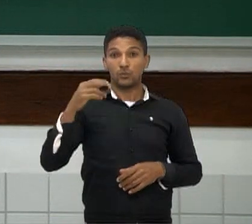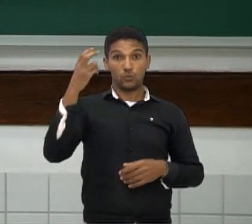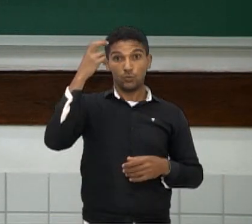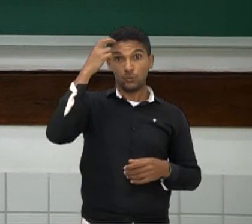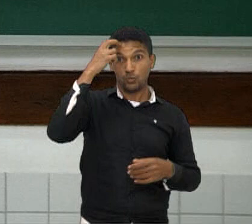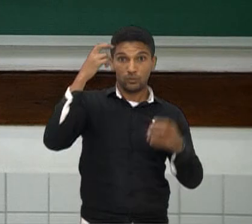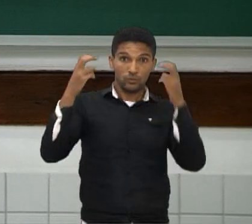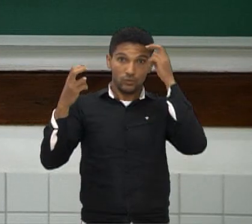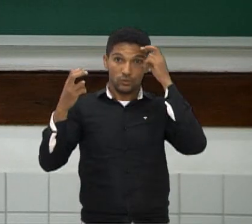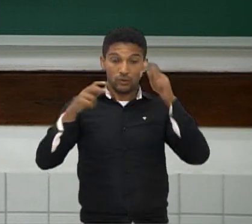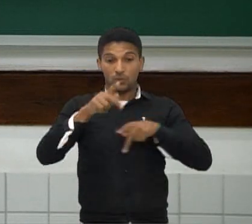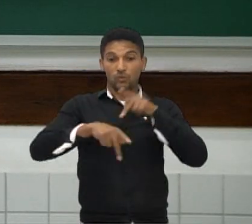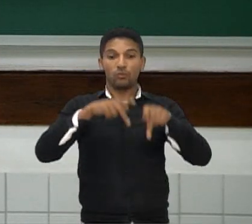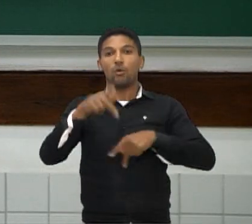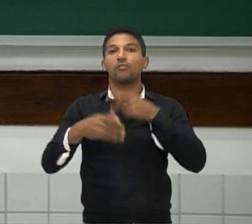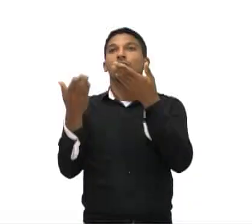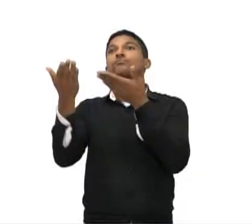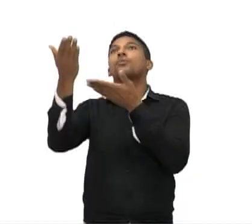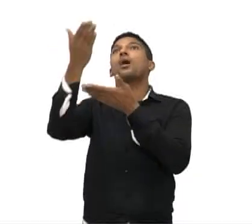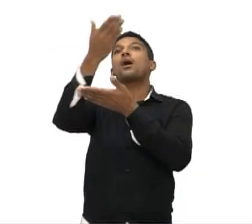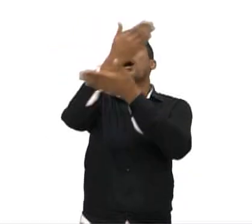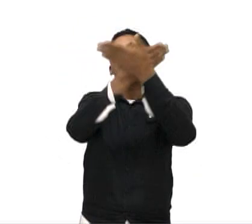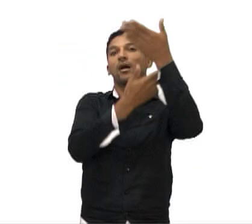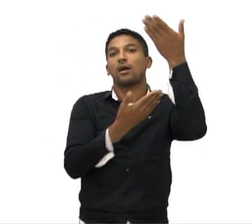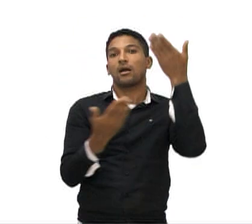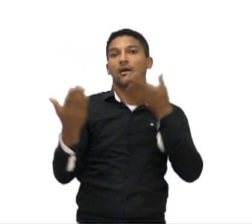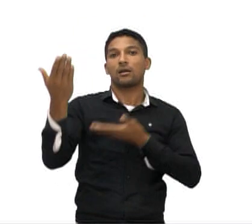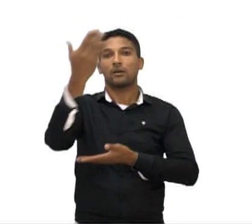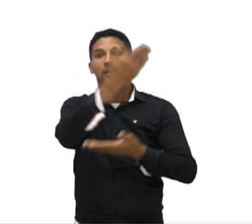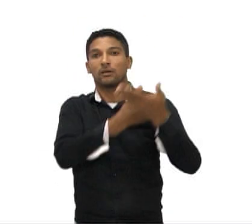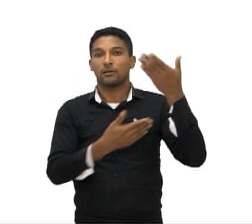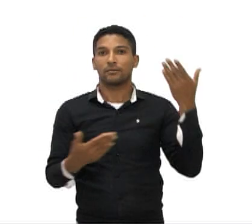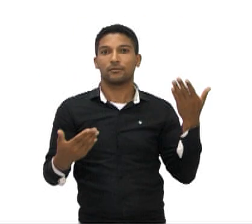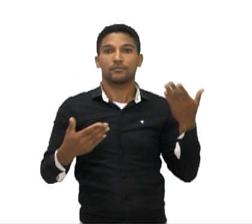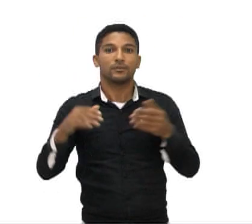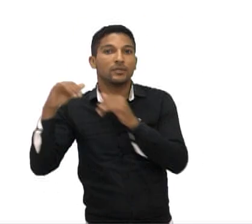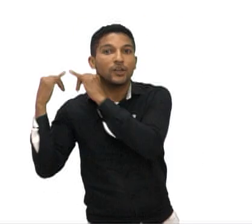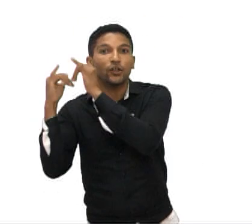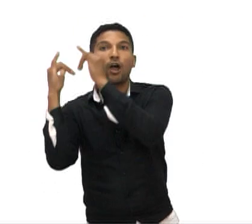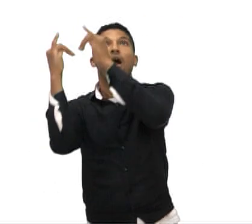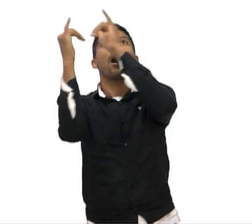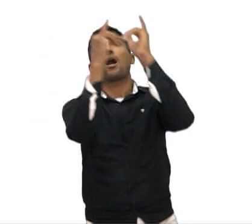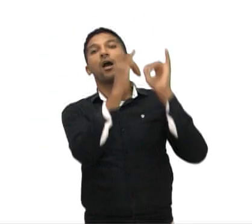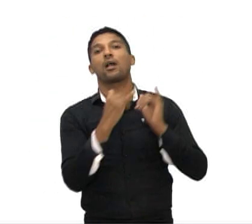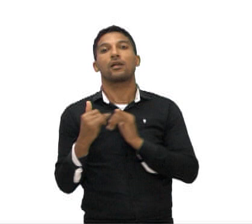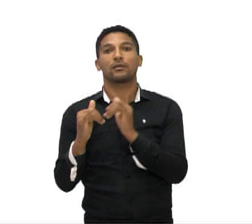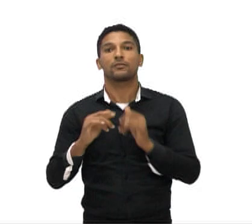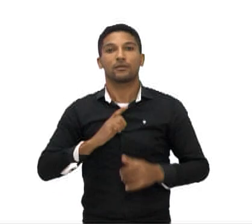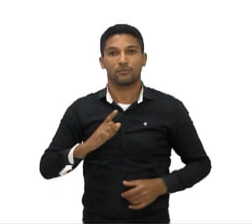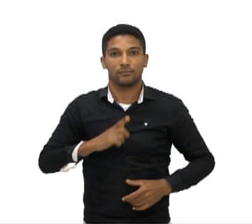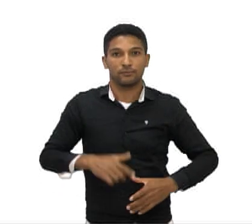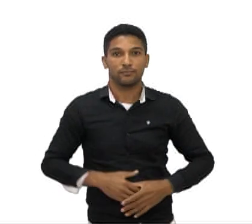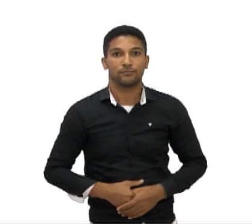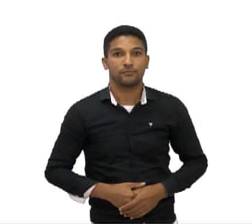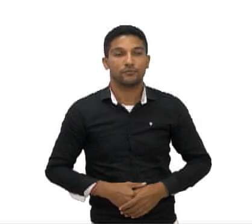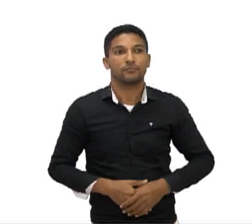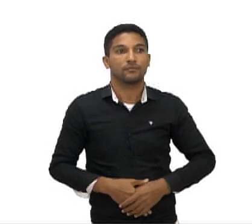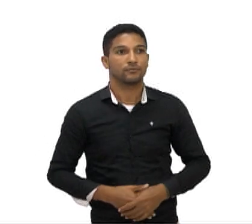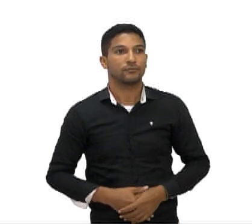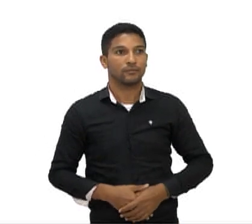povos. E atividade 6. Que adjetivos pátrios usamos para quem nasce no